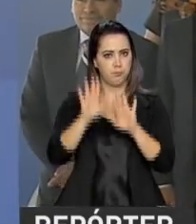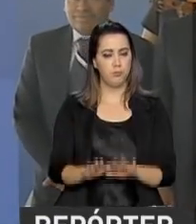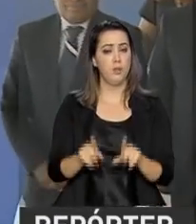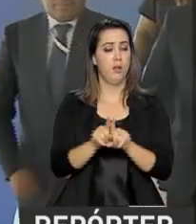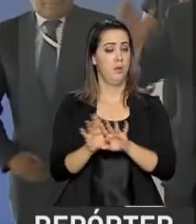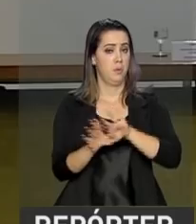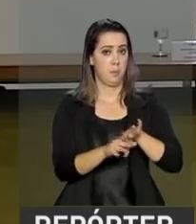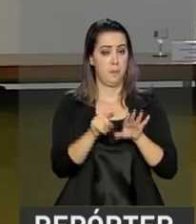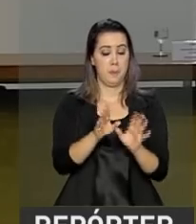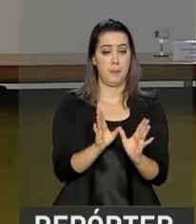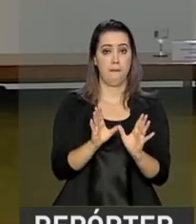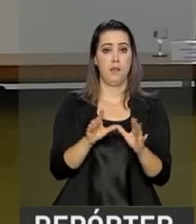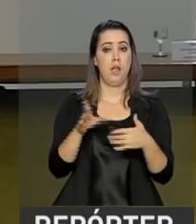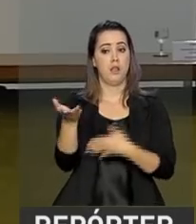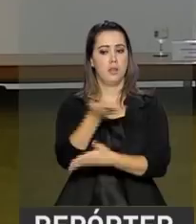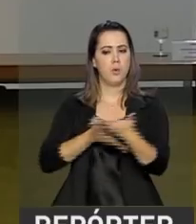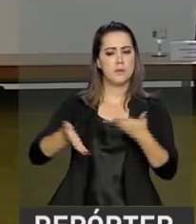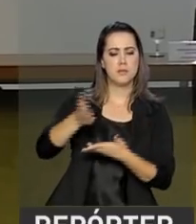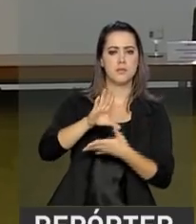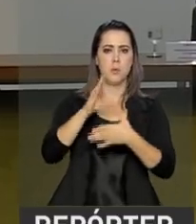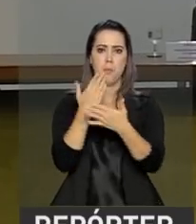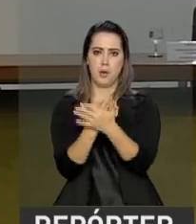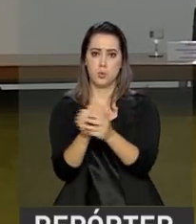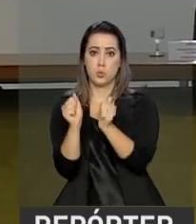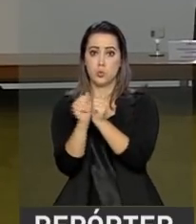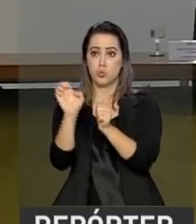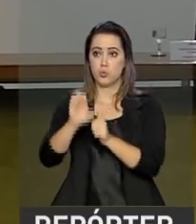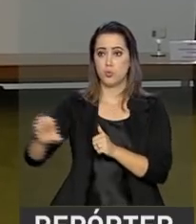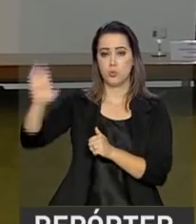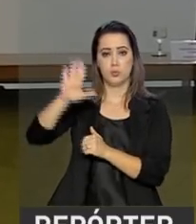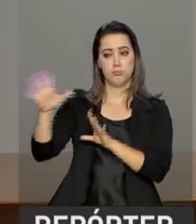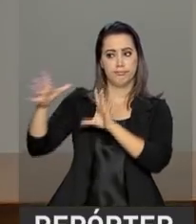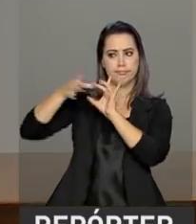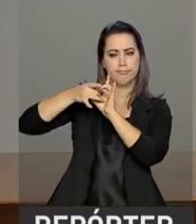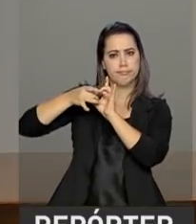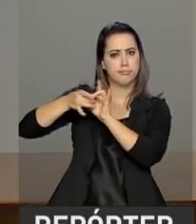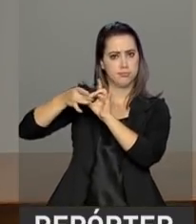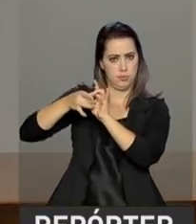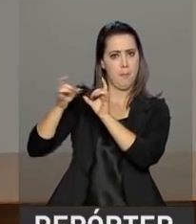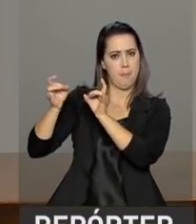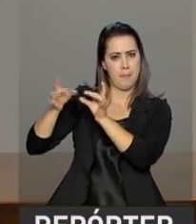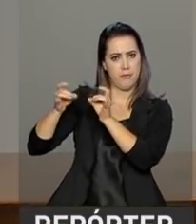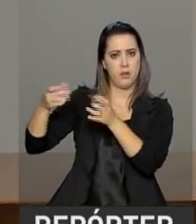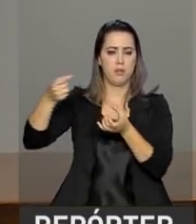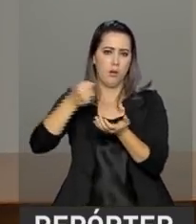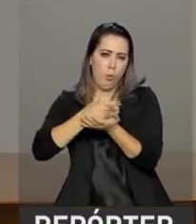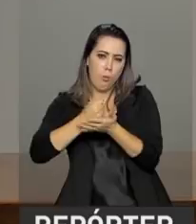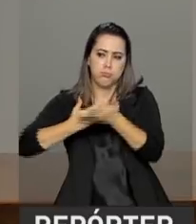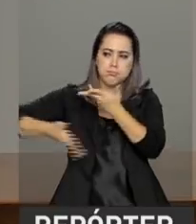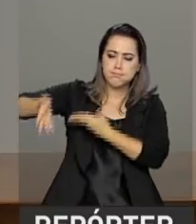União Europeia estão entre os temas centrais do encontro, que segue nesta quinta-feira. Segundo Aloísio Nunes, os dois